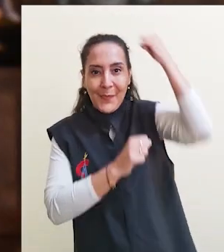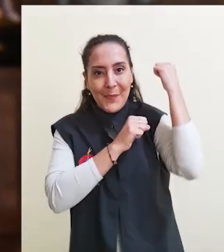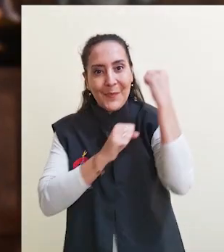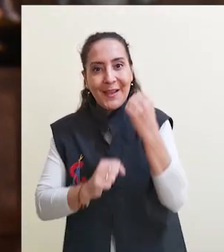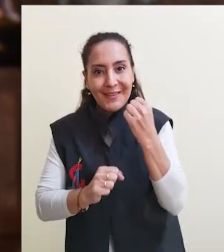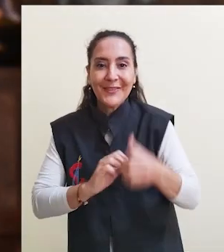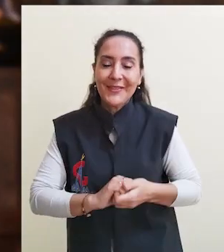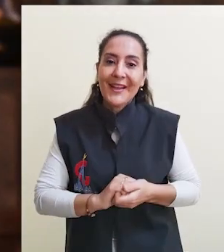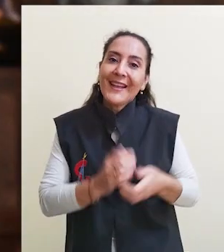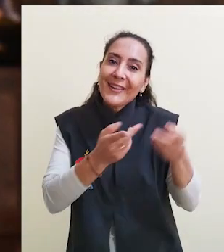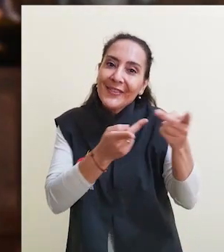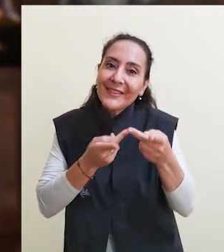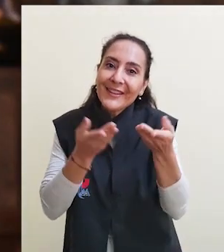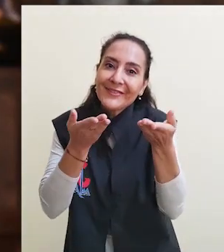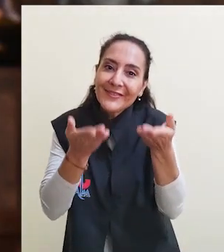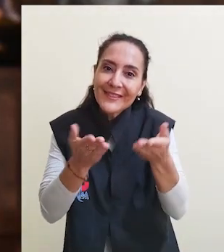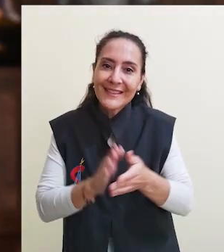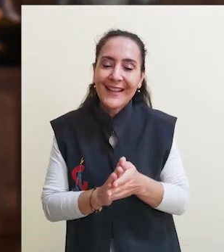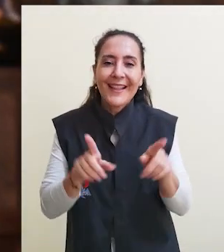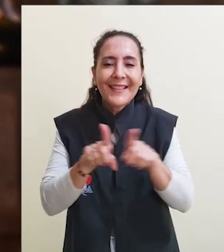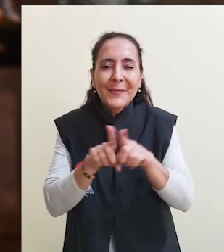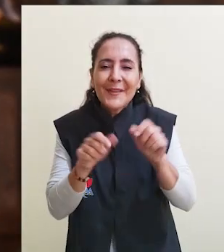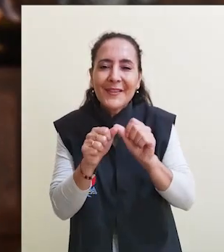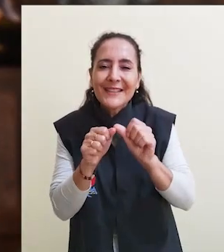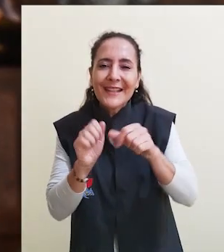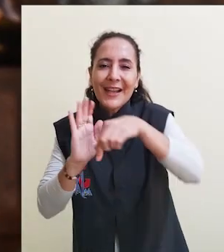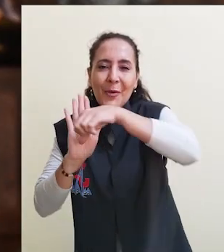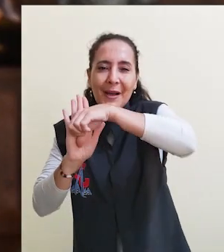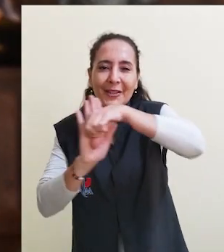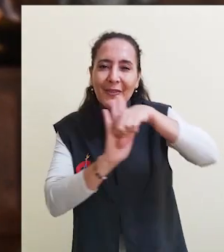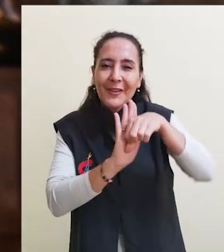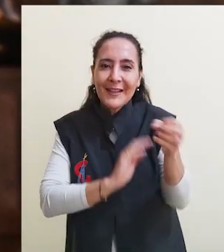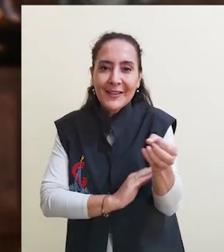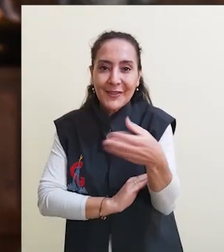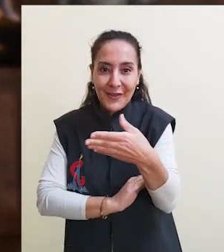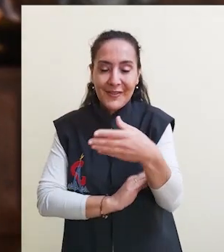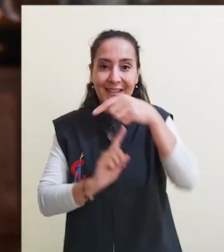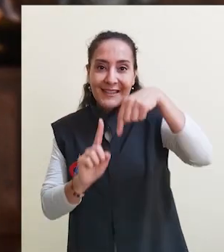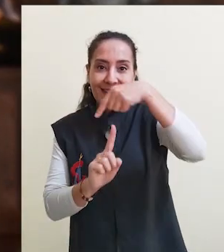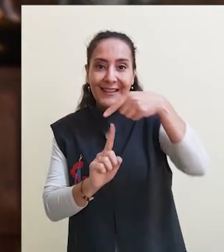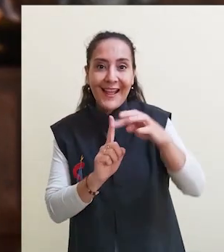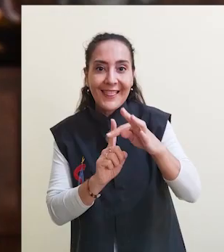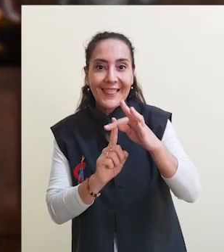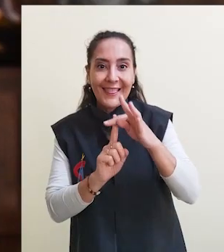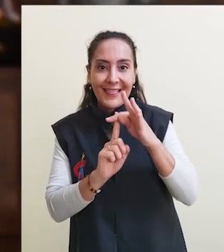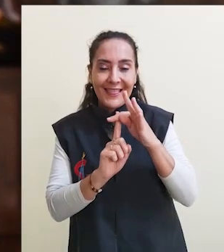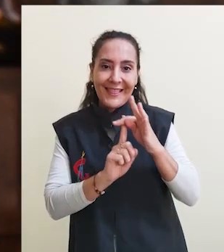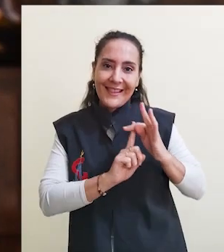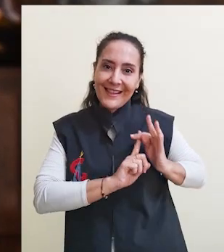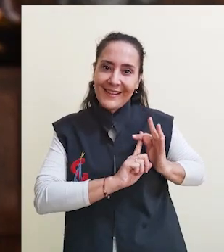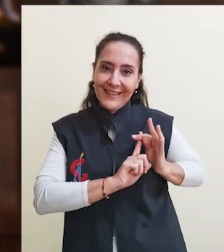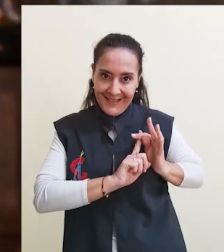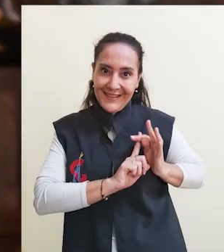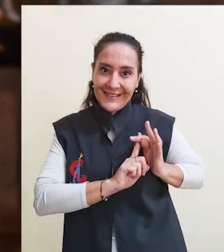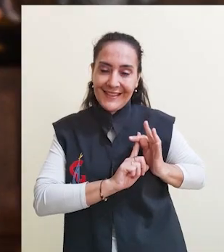você a começarmos juntos uma novena a uma santa muito querida, que talvez você nem conheça, Santa Teresa